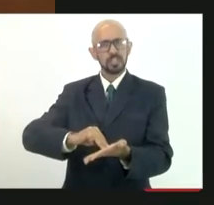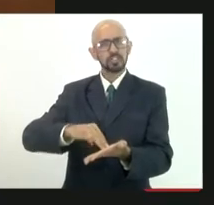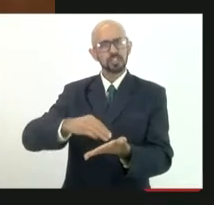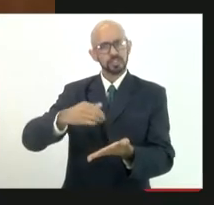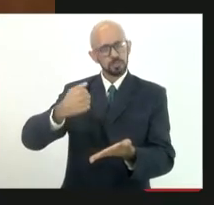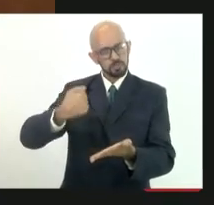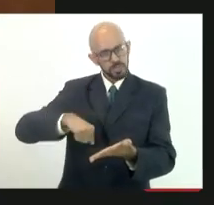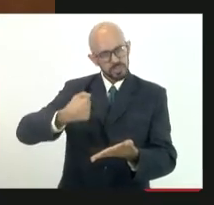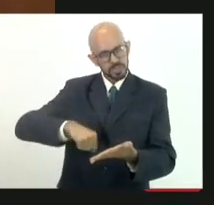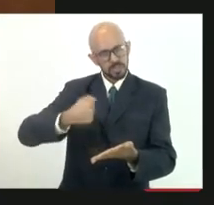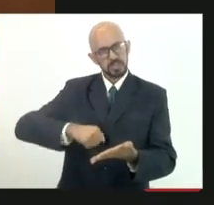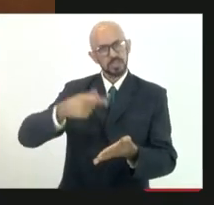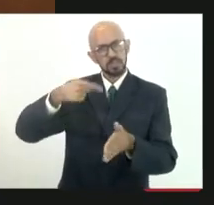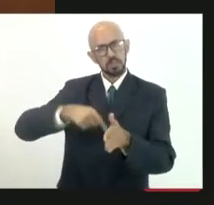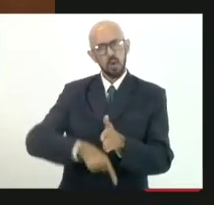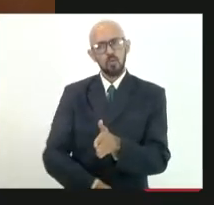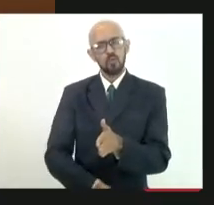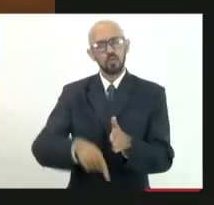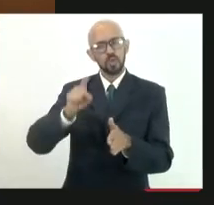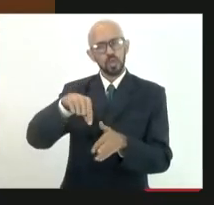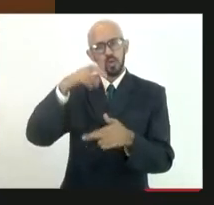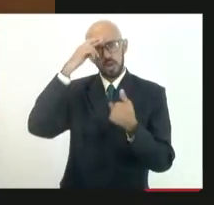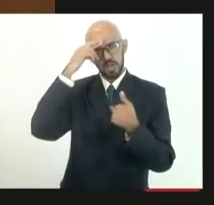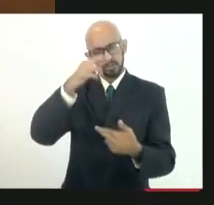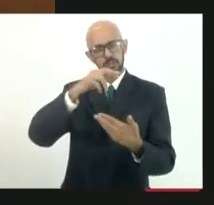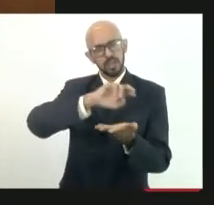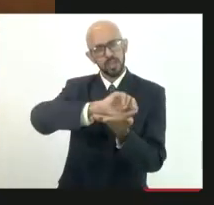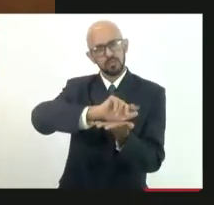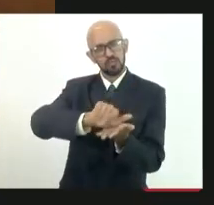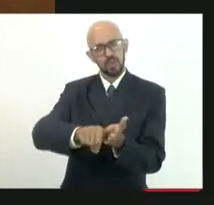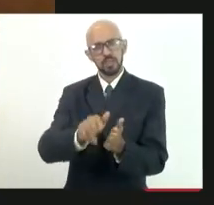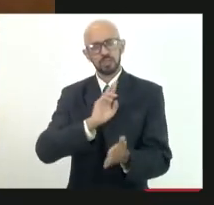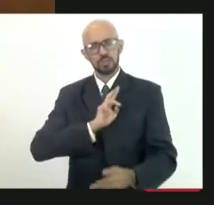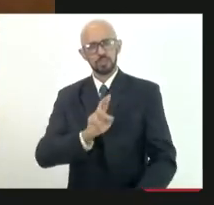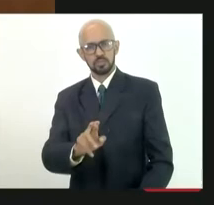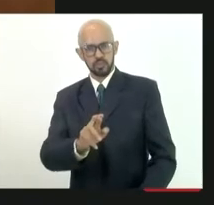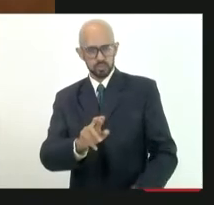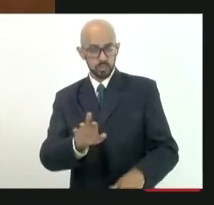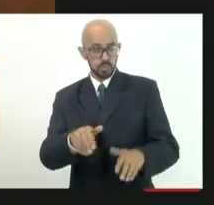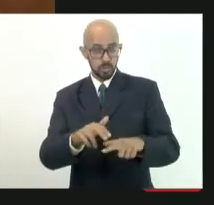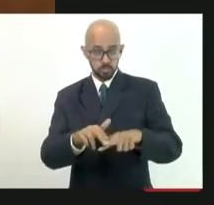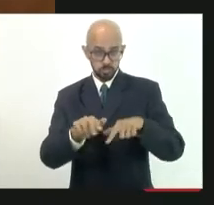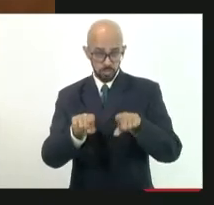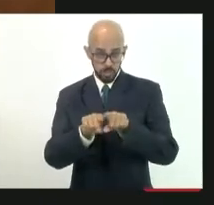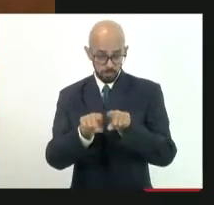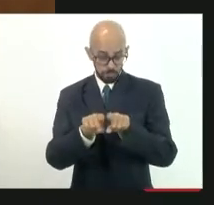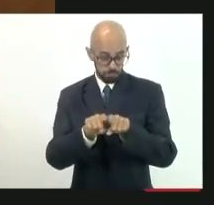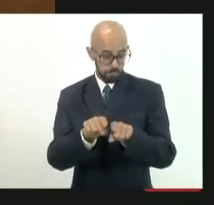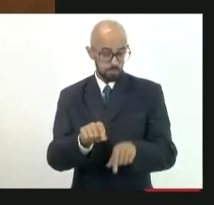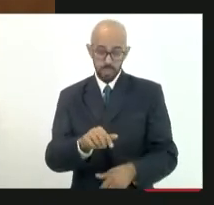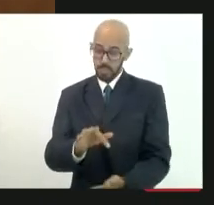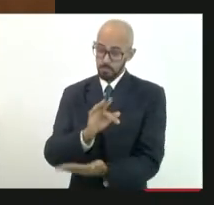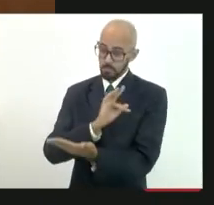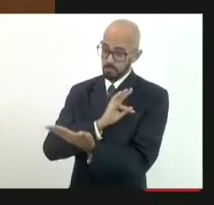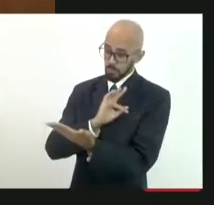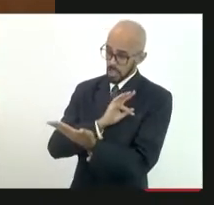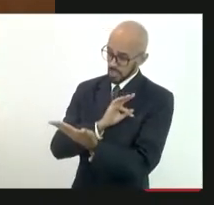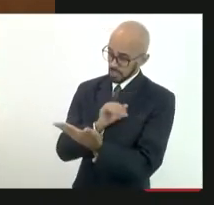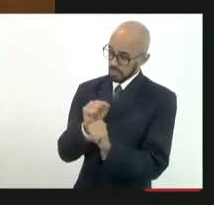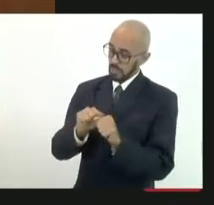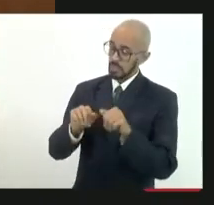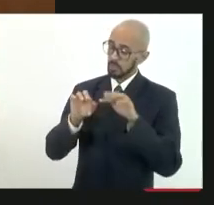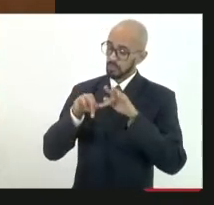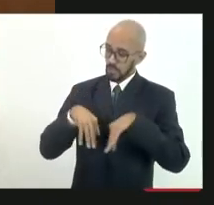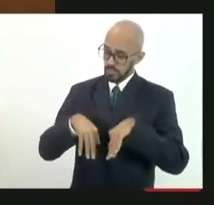aprofundada no ambiente escolar, o respeito à diversidade religiosa. E aí, deputada Marta Rocha, já caminhando para a conclusão, duas coisas que eu